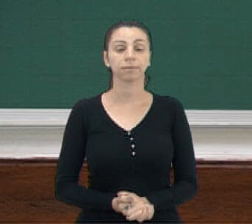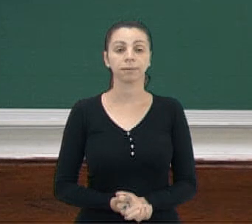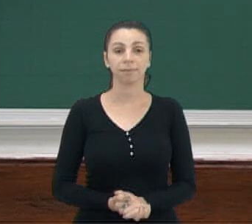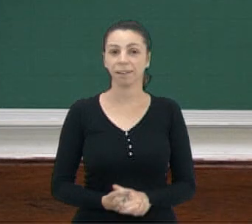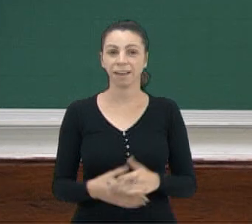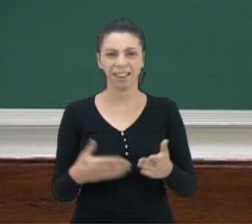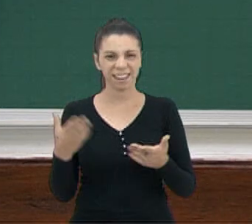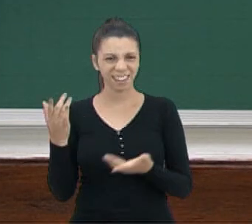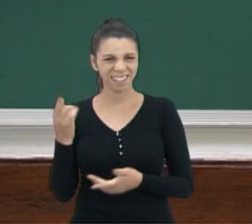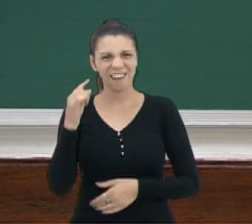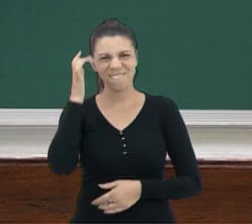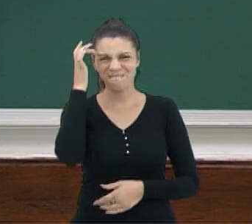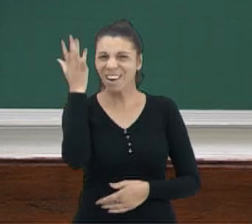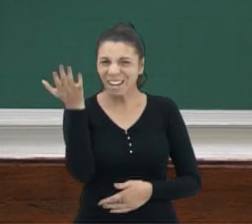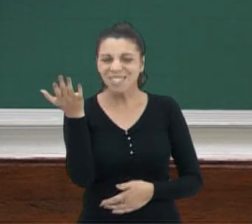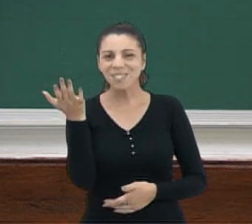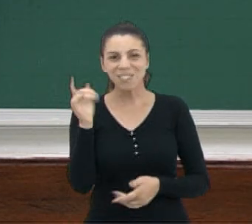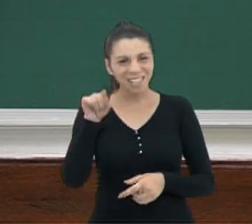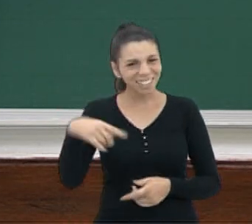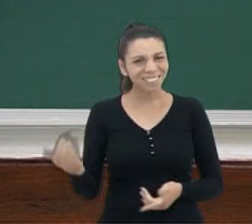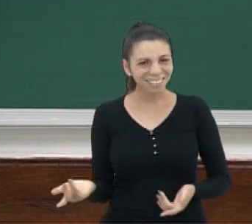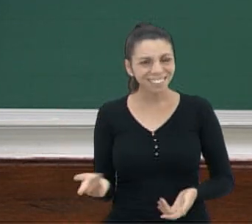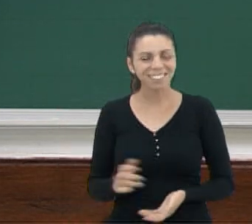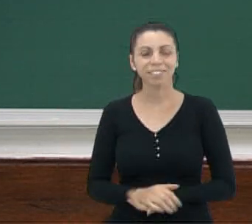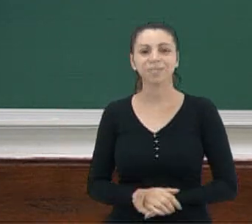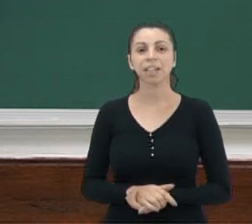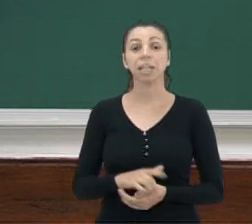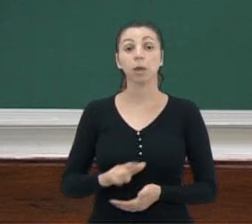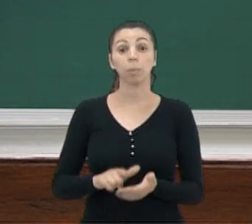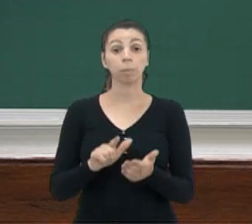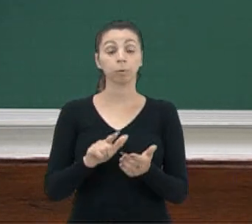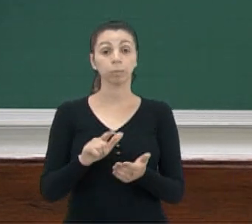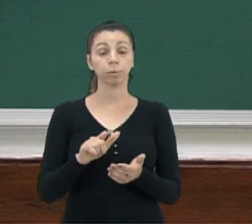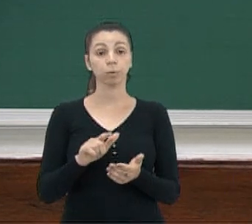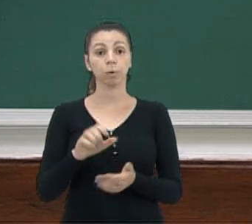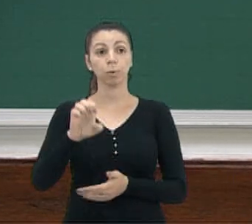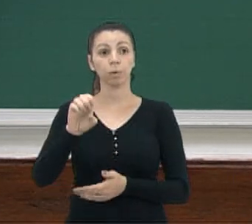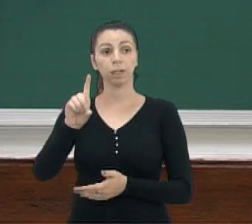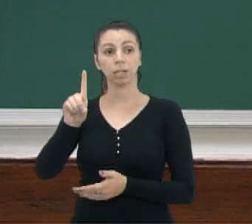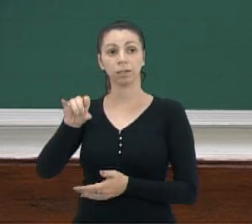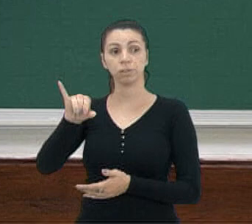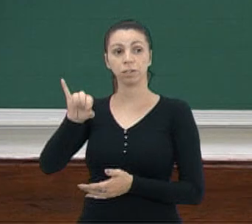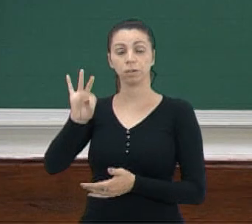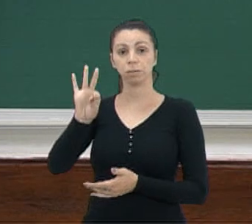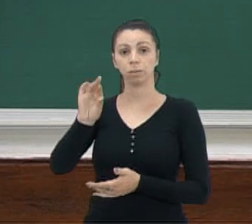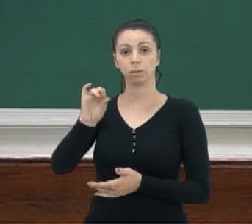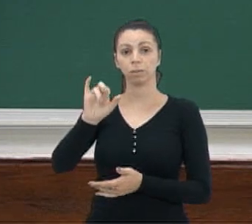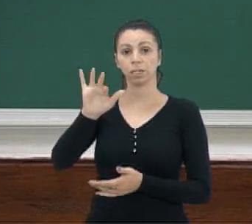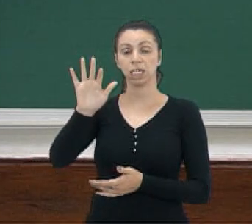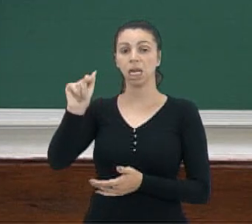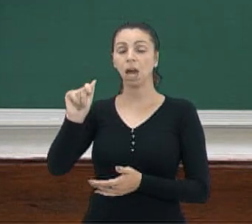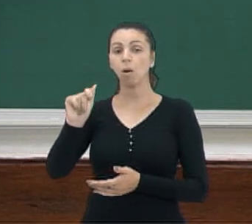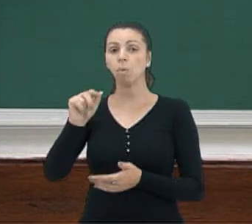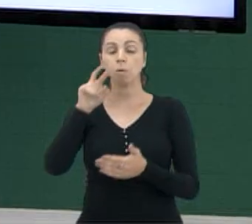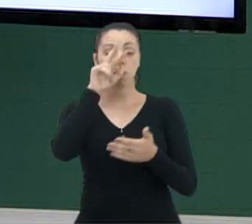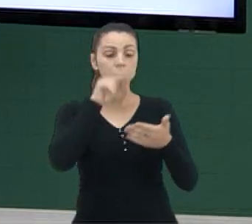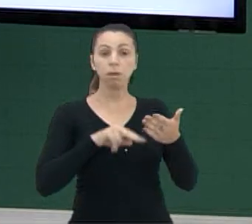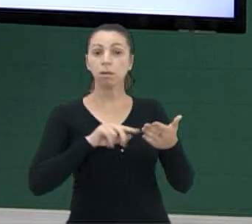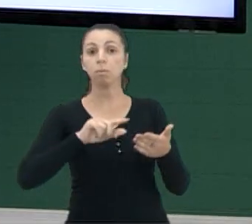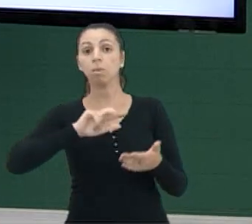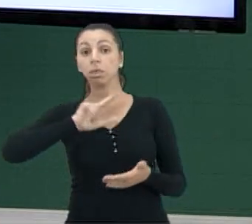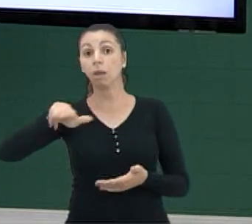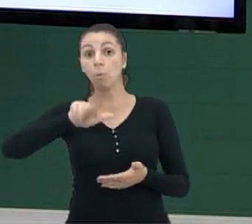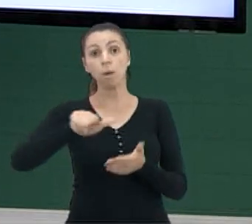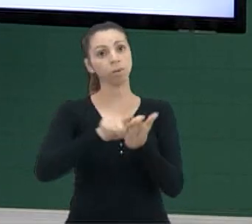Essa é fácil, né, pessoal? Tanto que o editorial lido já não era de um jornal, né? Então, é claro, o